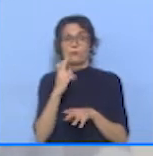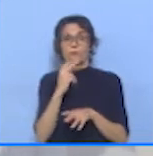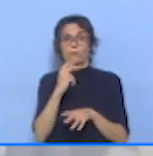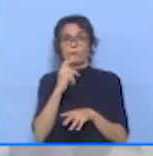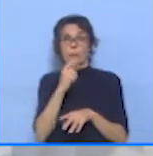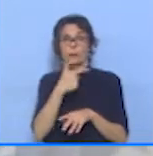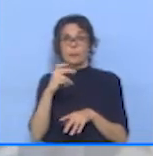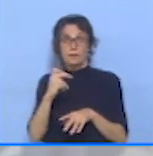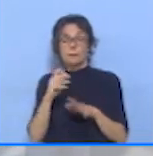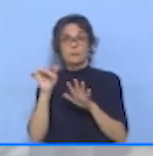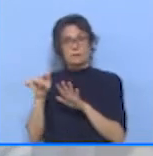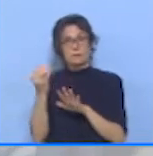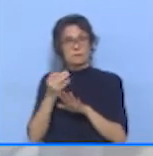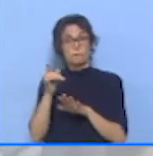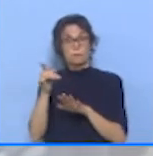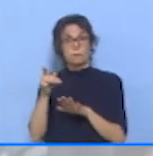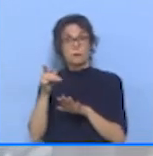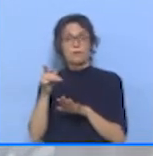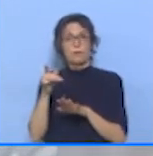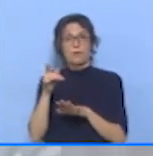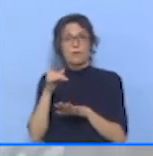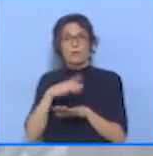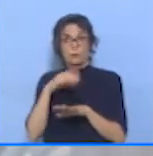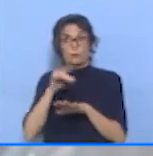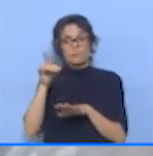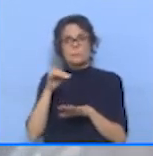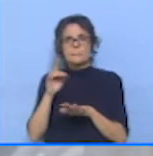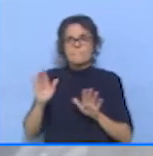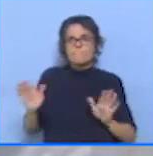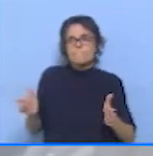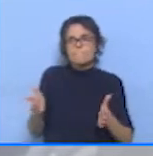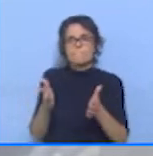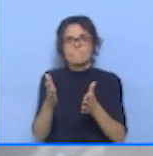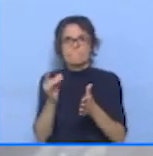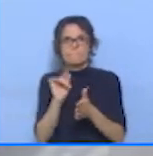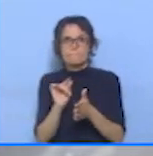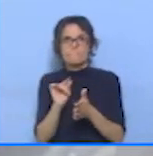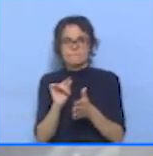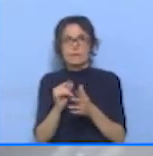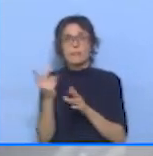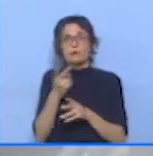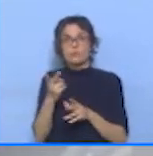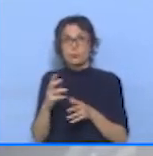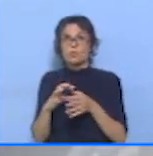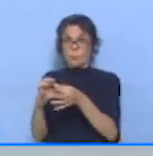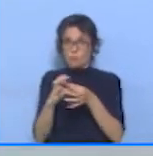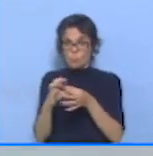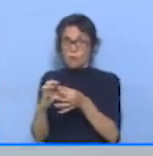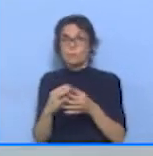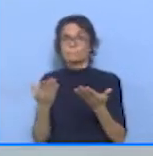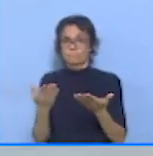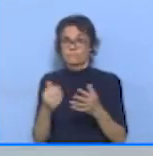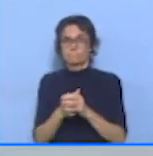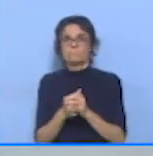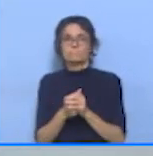das manifestações que têm tido lugar, e penso que são aqui, acima de tudo, 2 aliados. E já vamos ver também